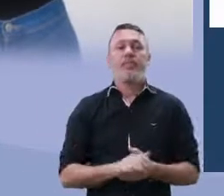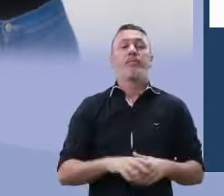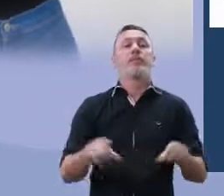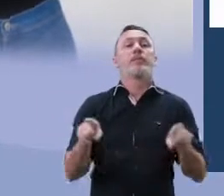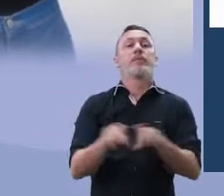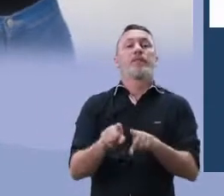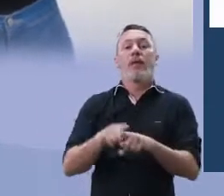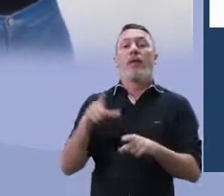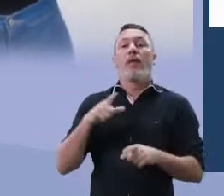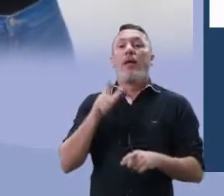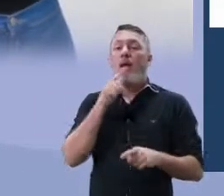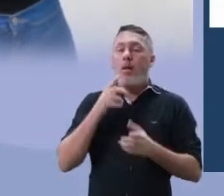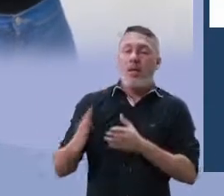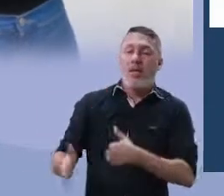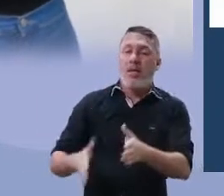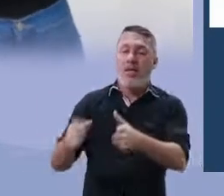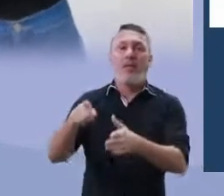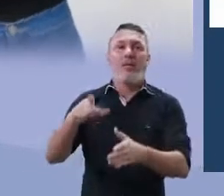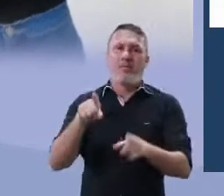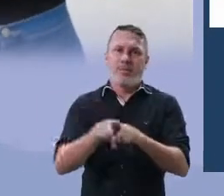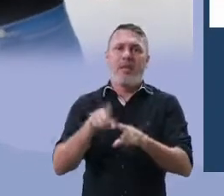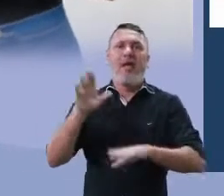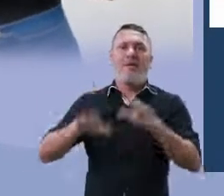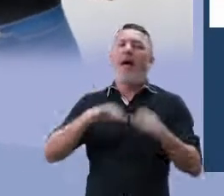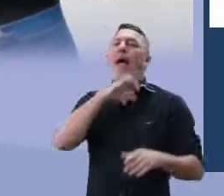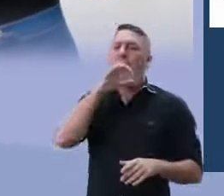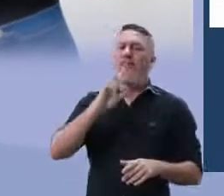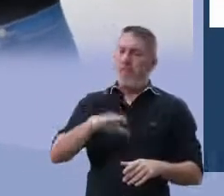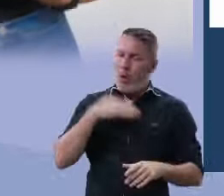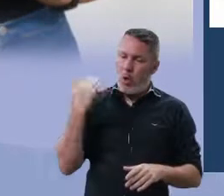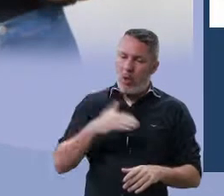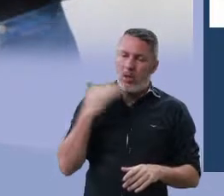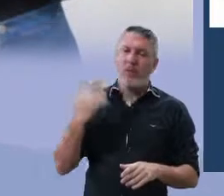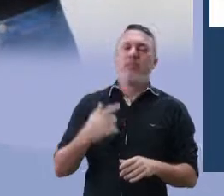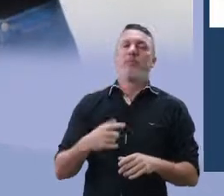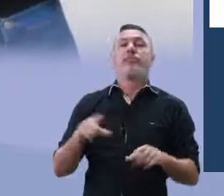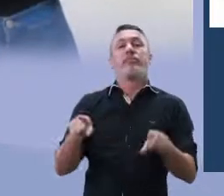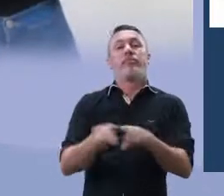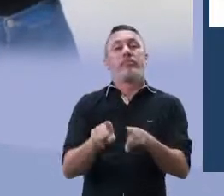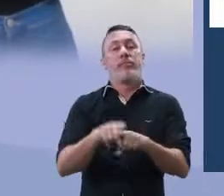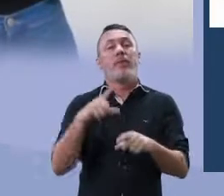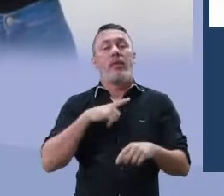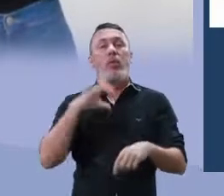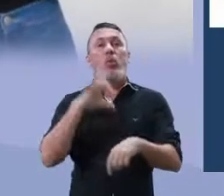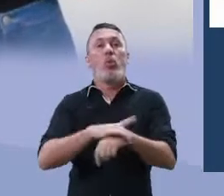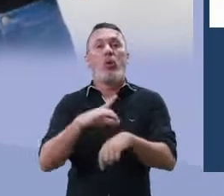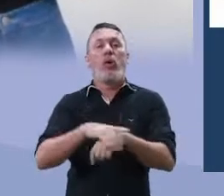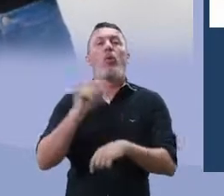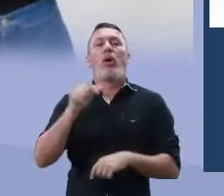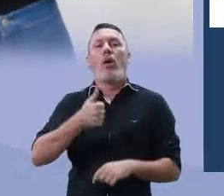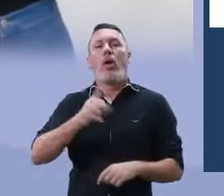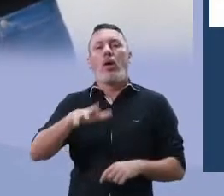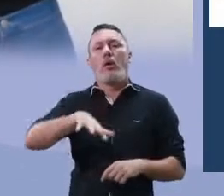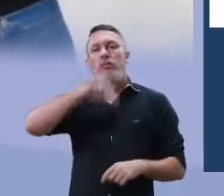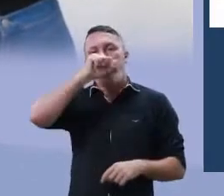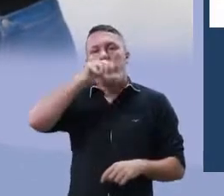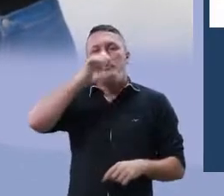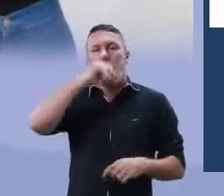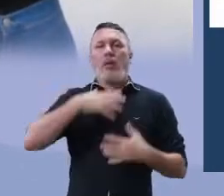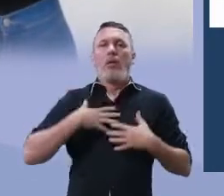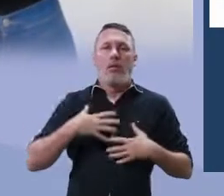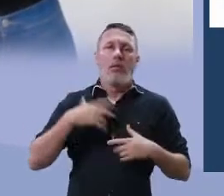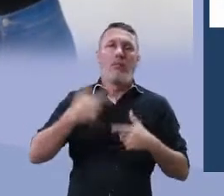do solo, desequilíbrio no ecossistema aquático, porque muitos animais vão morrer, aumento da gravidade de